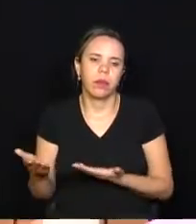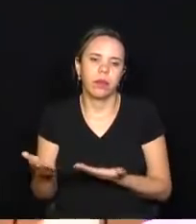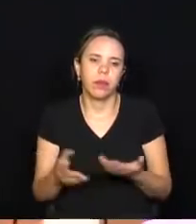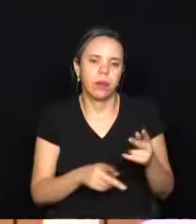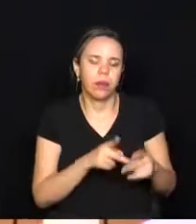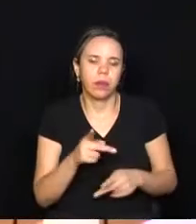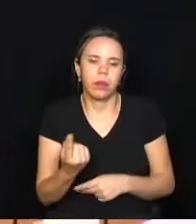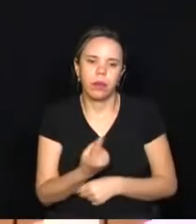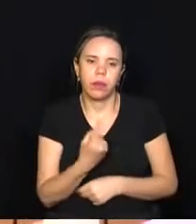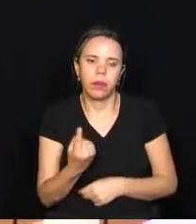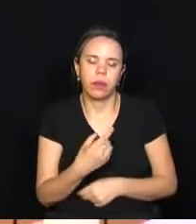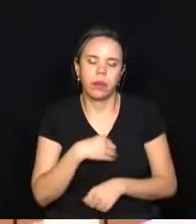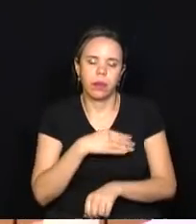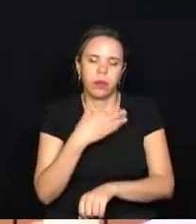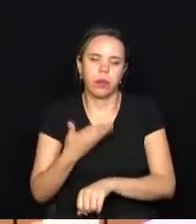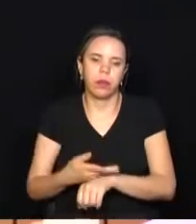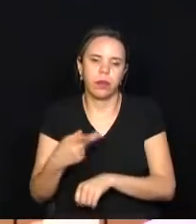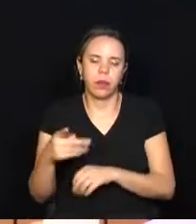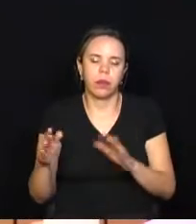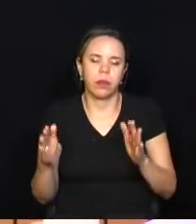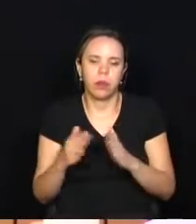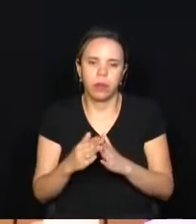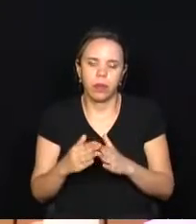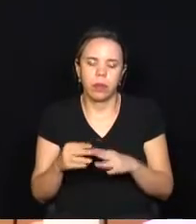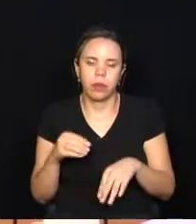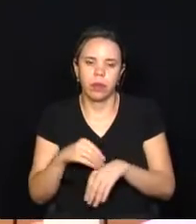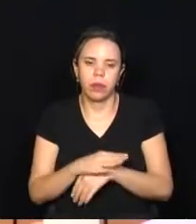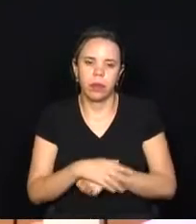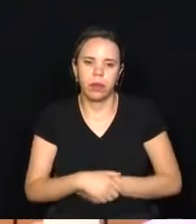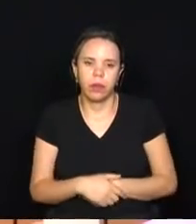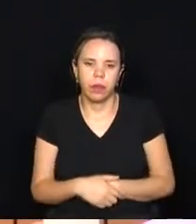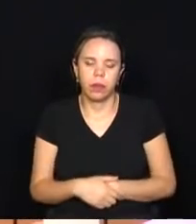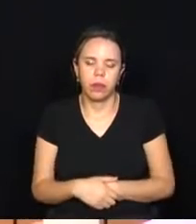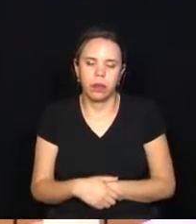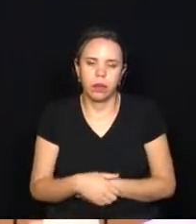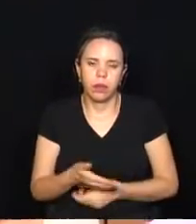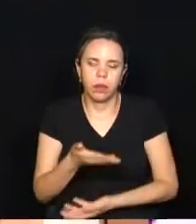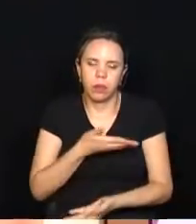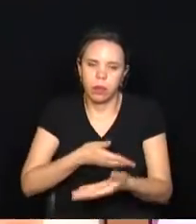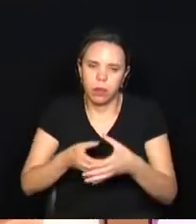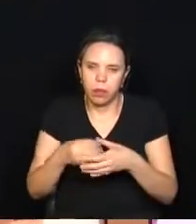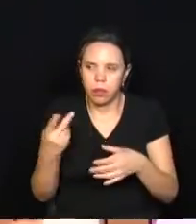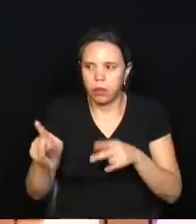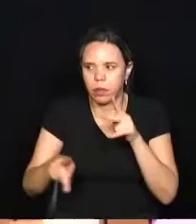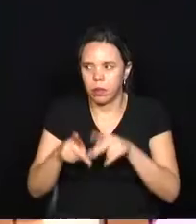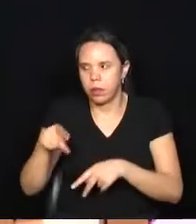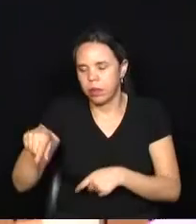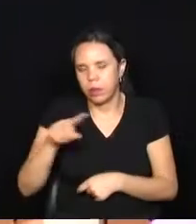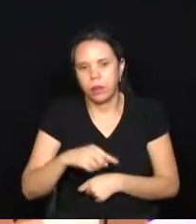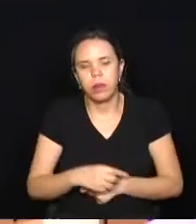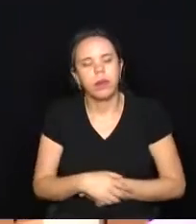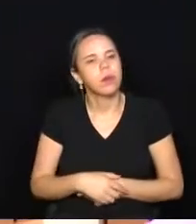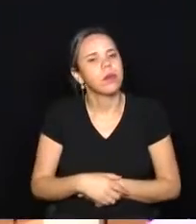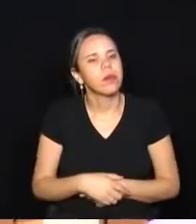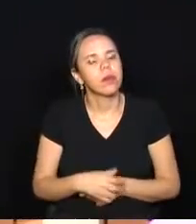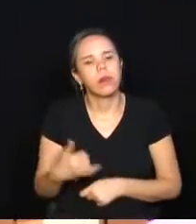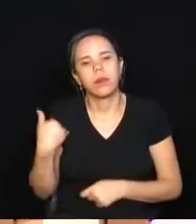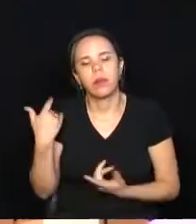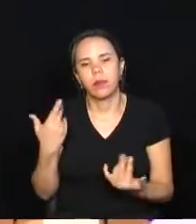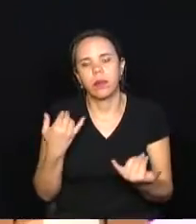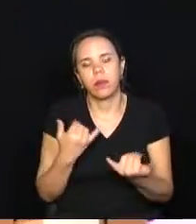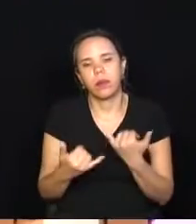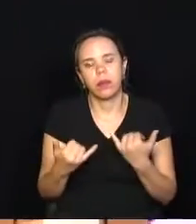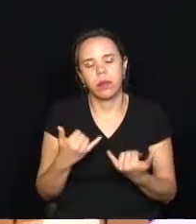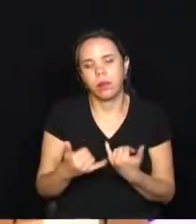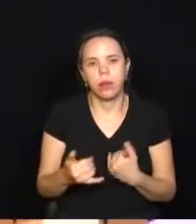fica sozinha o dia inteiro em sua casa e passa, tá, a conviver com outras pessoas, né, da idade semelhante,